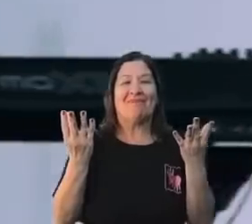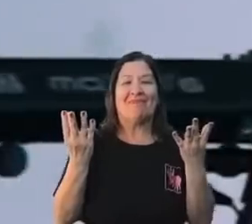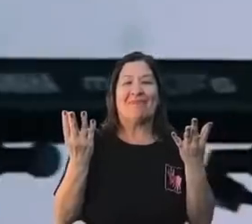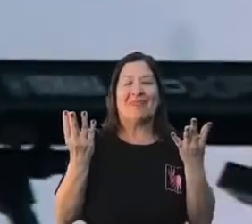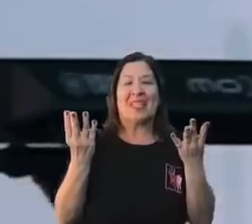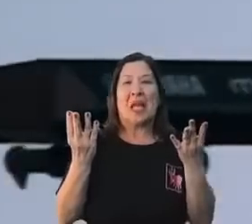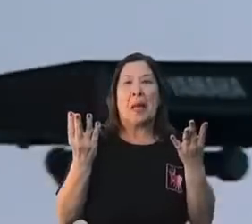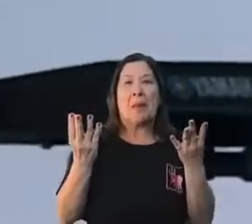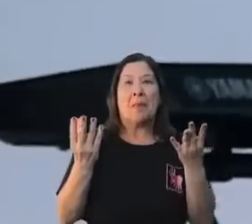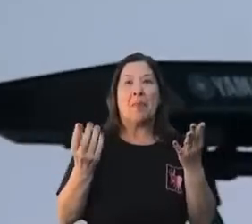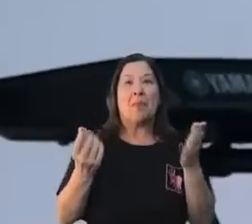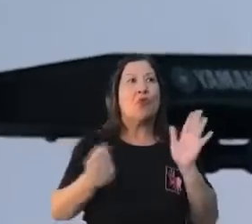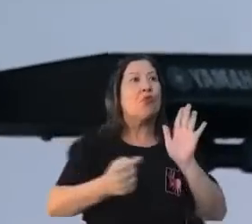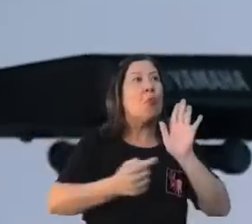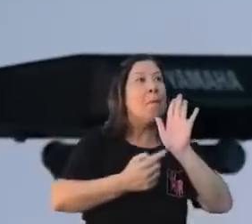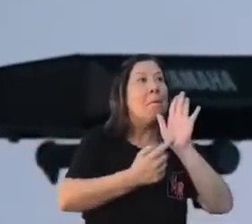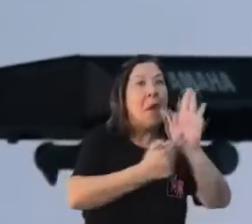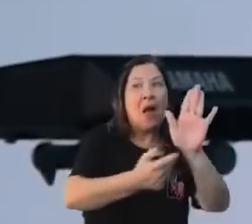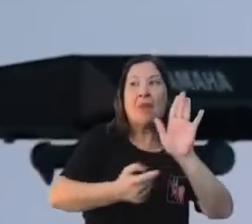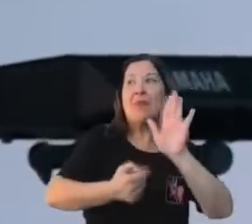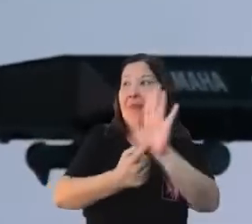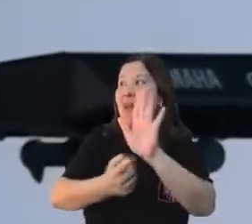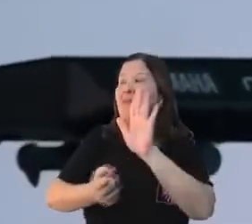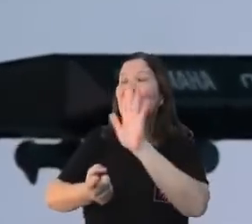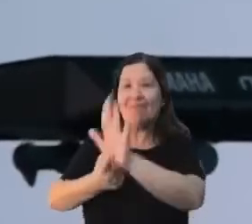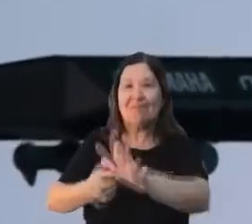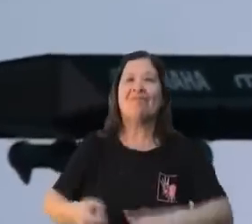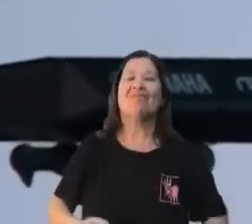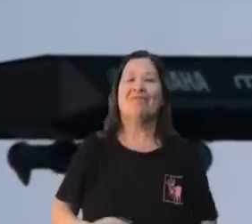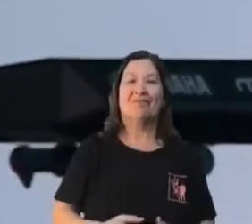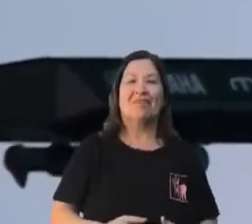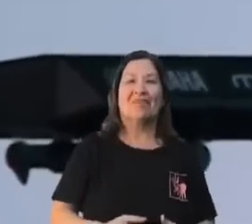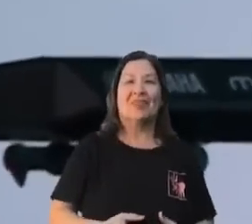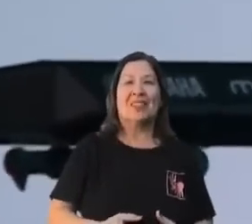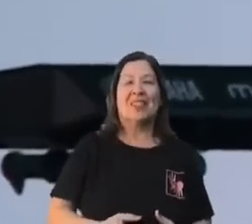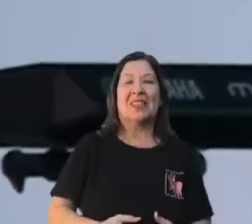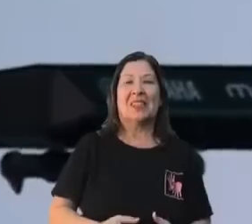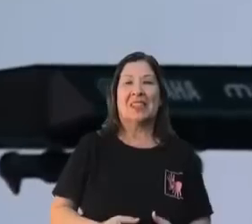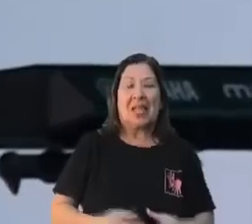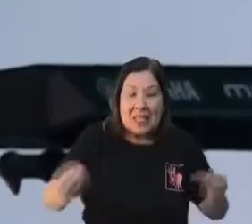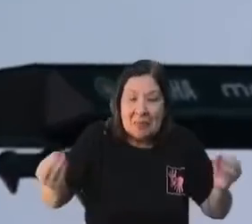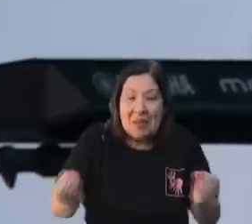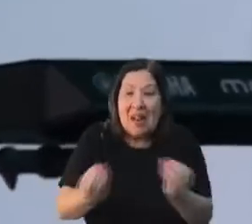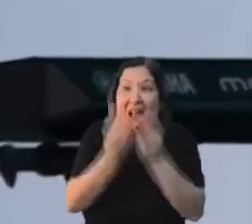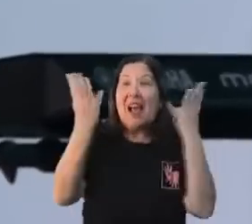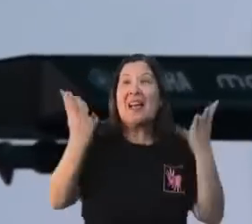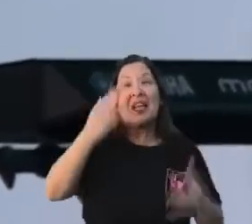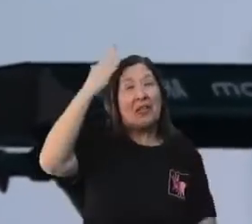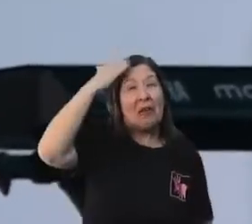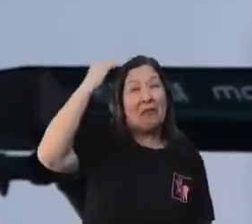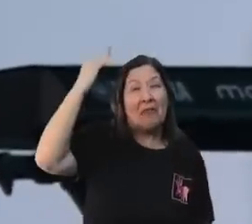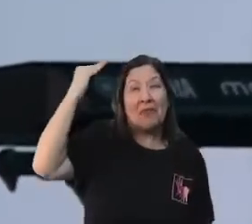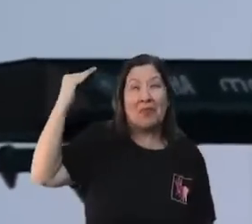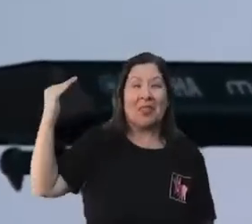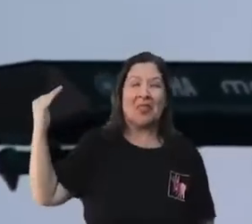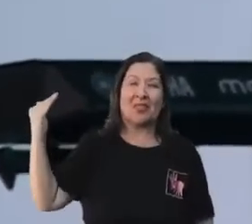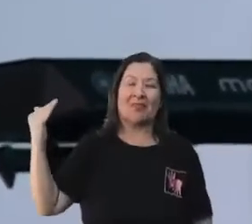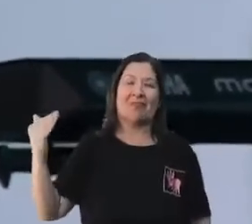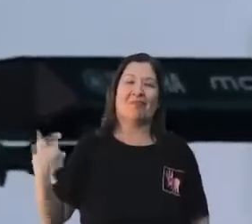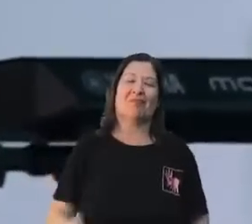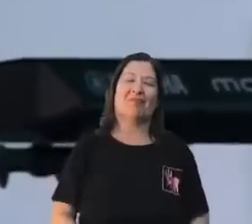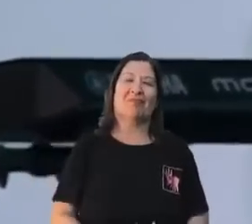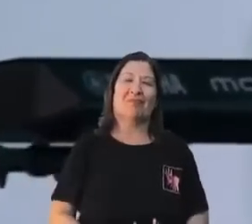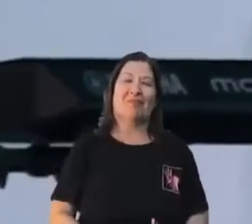escrituras, que diz a Bíblia que a fama disso aí percorreu o mundo da época, e um novo império que estava surgindo, o